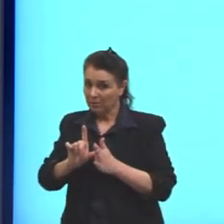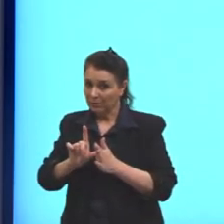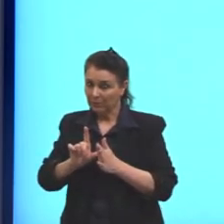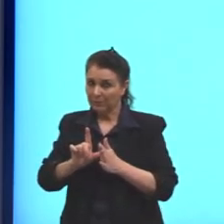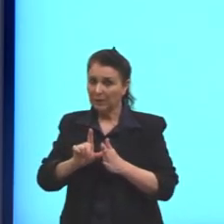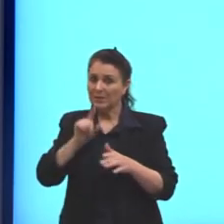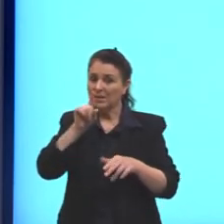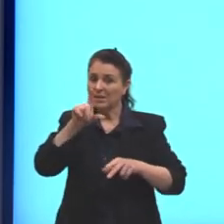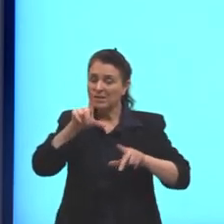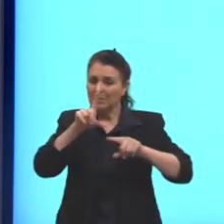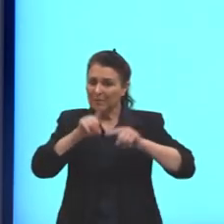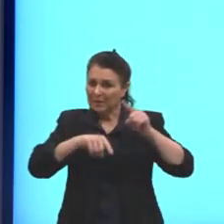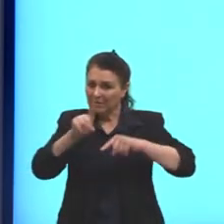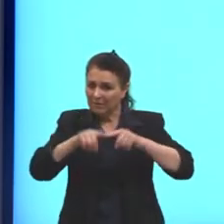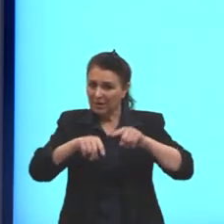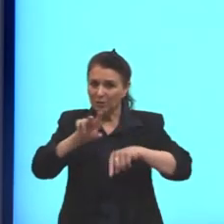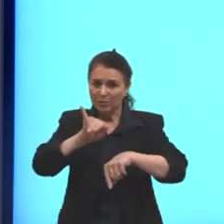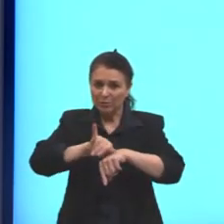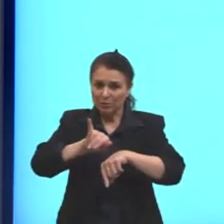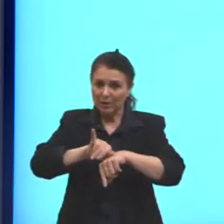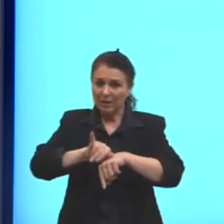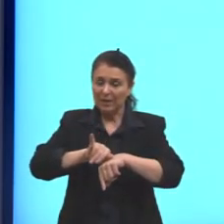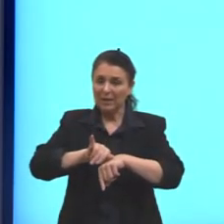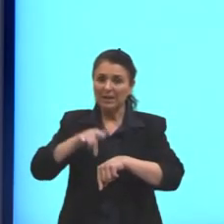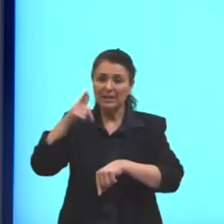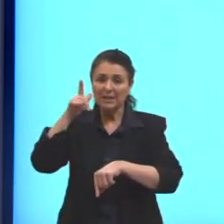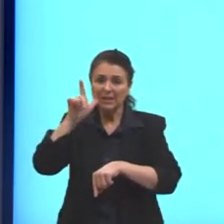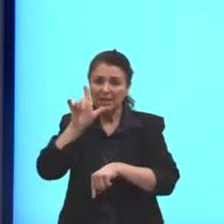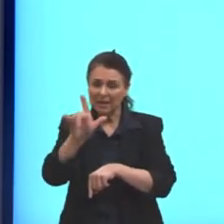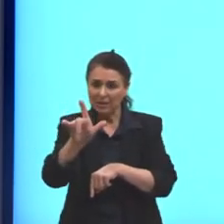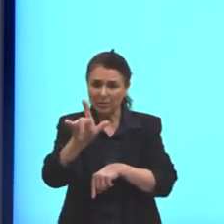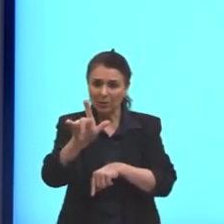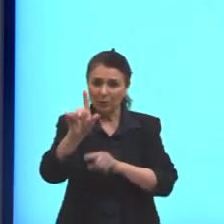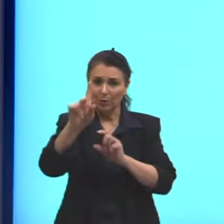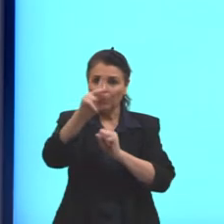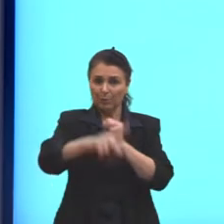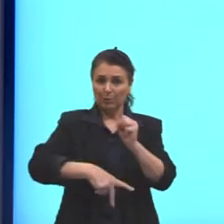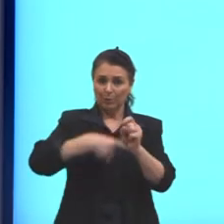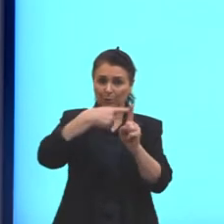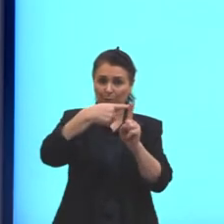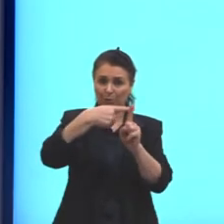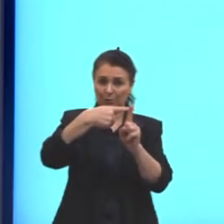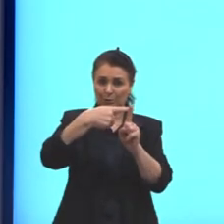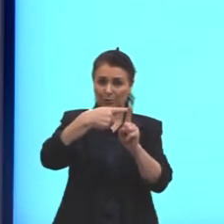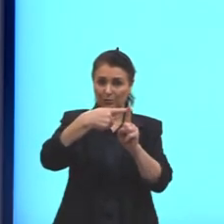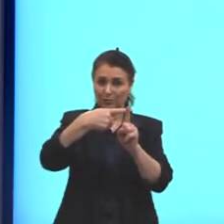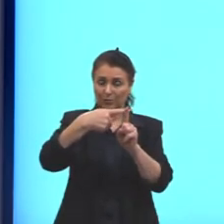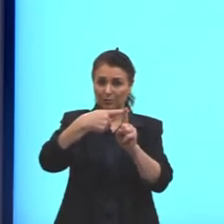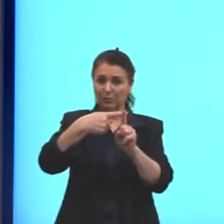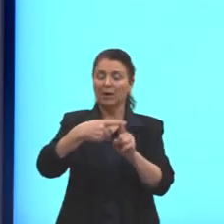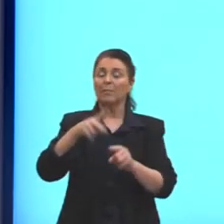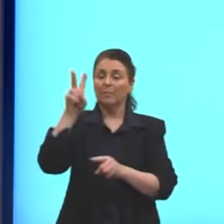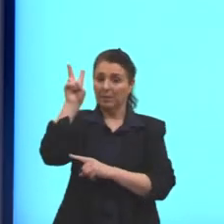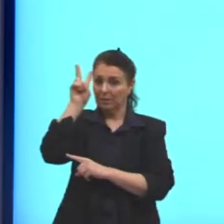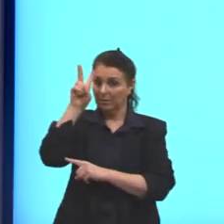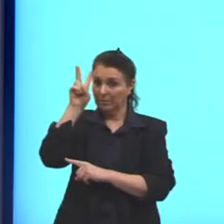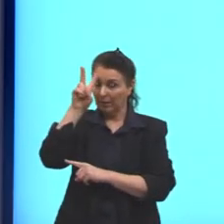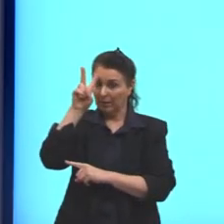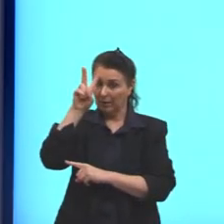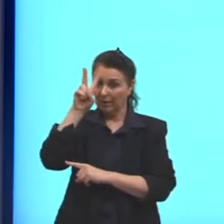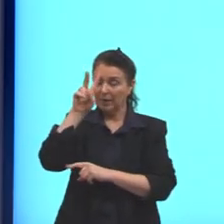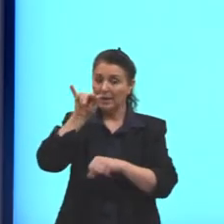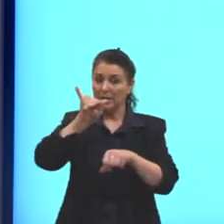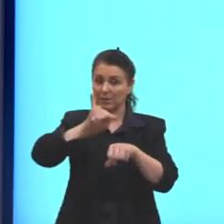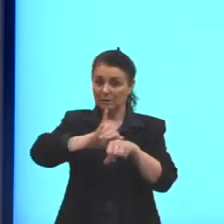esse corpo aqui né ele ganhou o prótons porque a gente colocou positivo aqui não a gente quer frisar né que esse